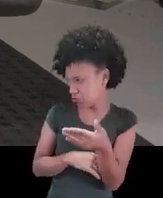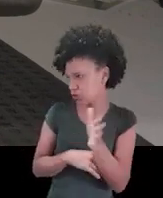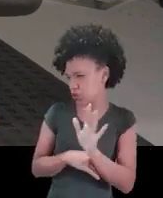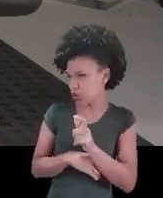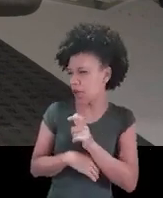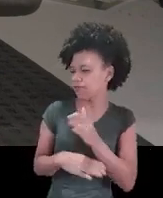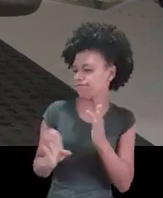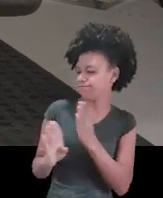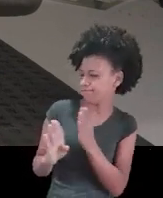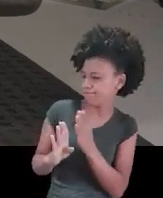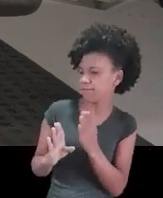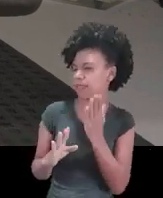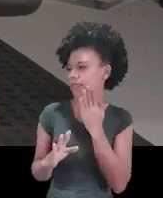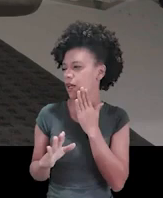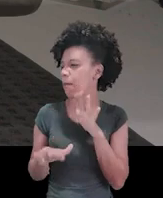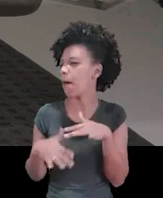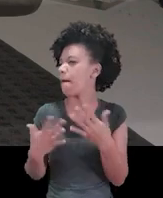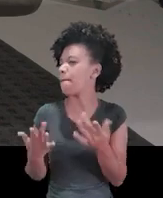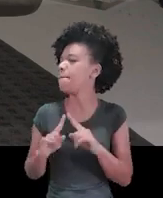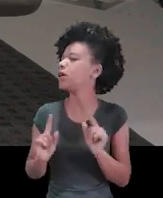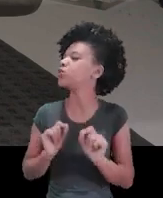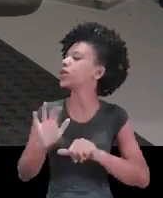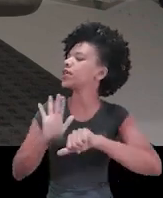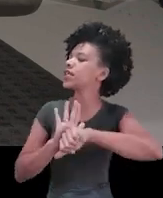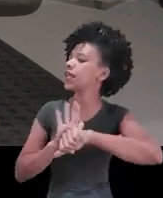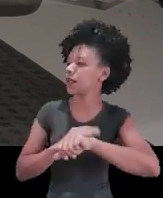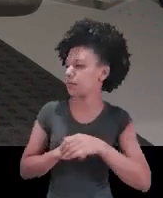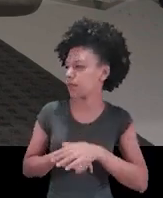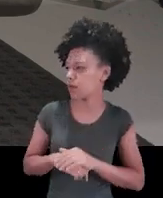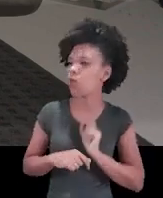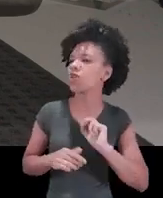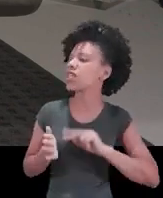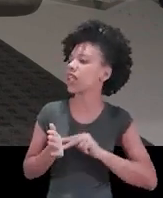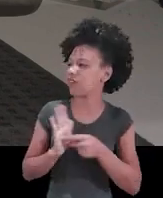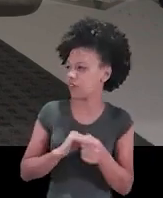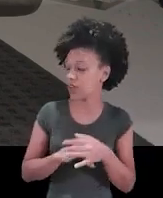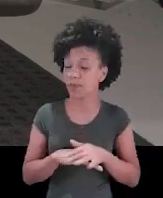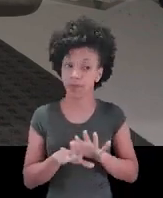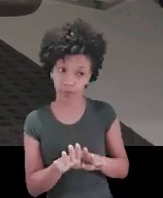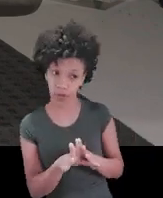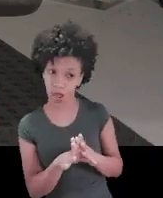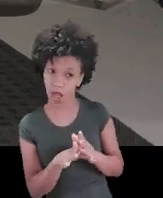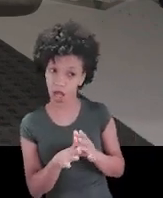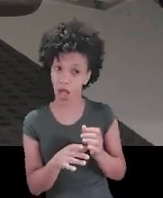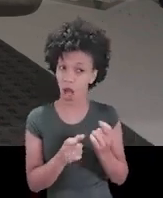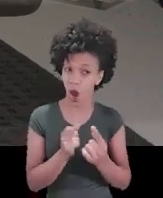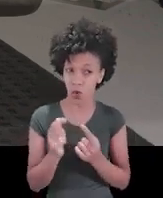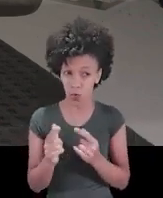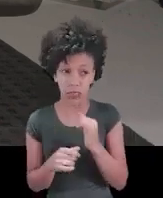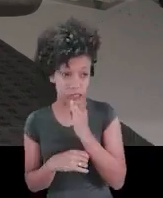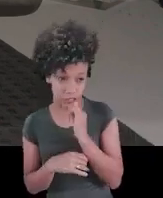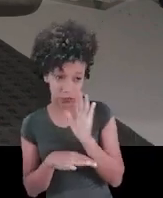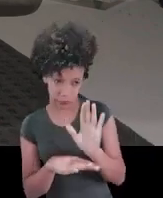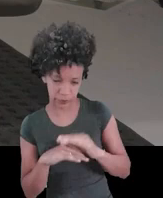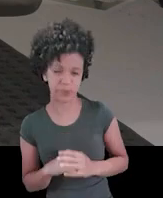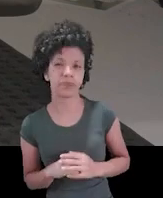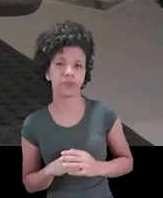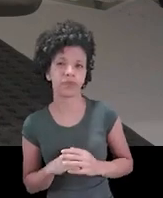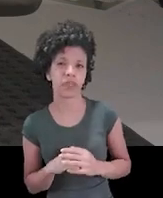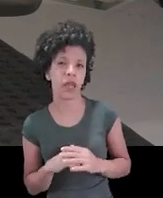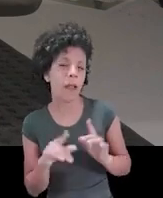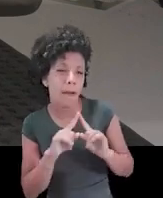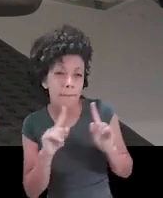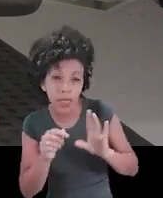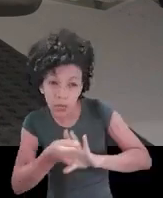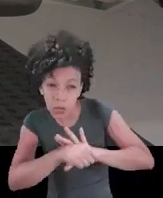Malandro na internet cairia por exemplo o que que é esse crime Olha eu eu já vejo algumas formas que eu poderia te pegar mas